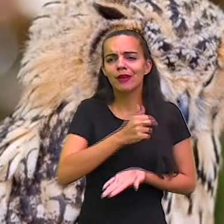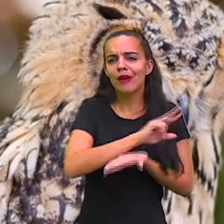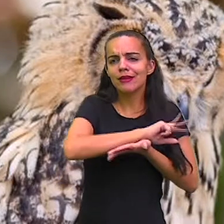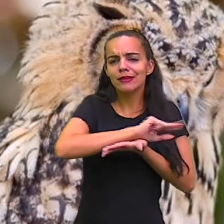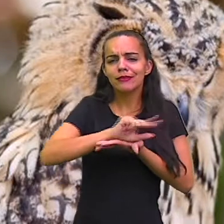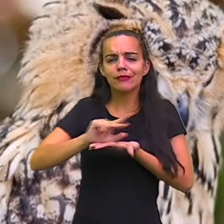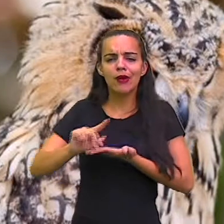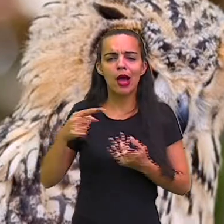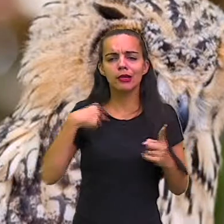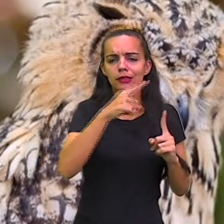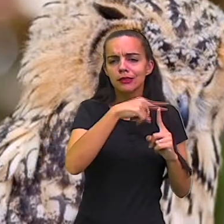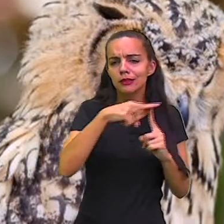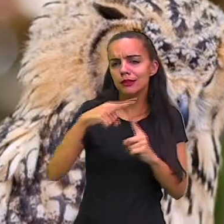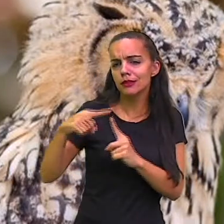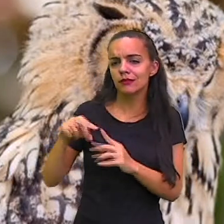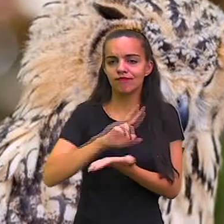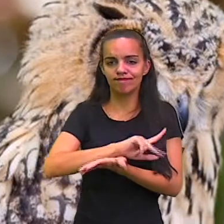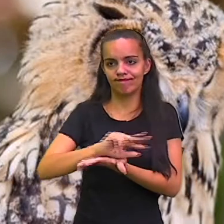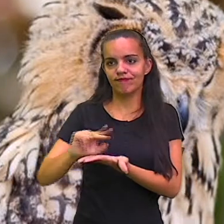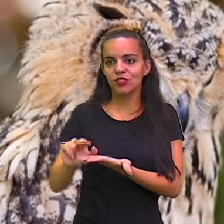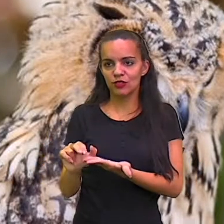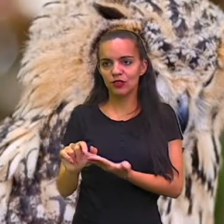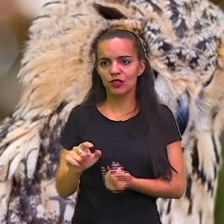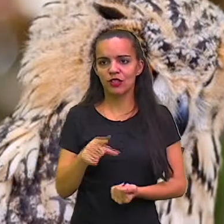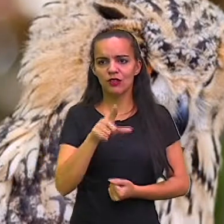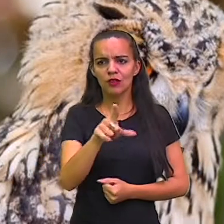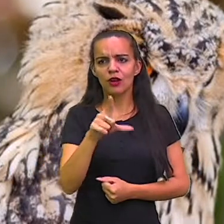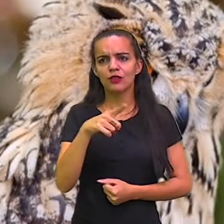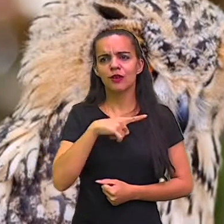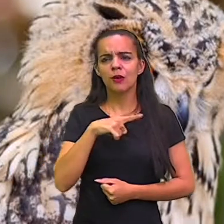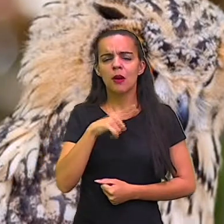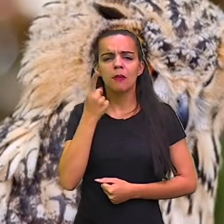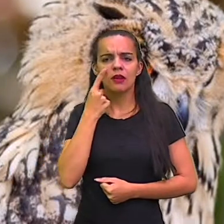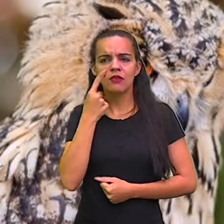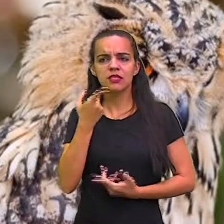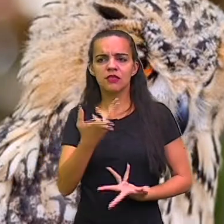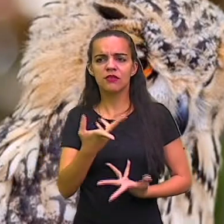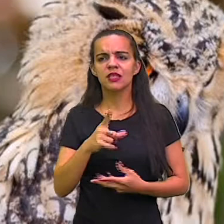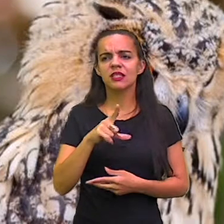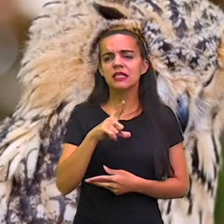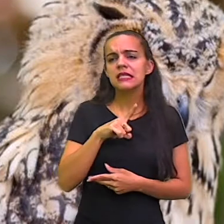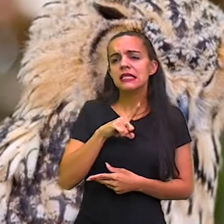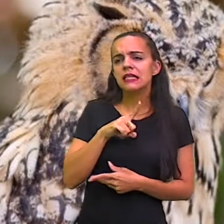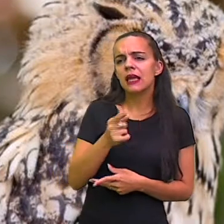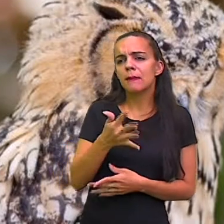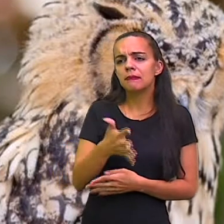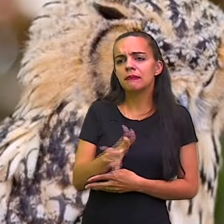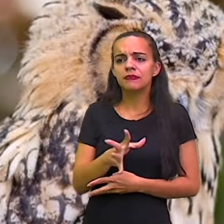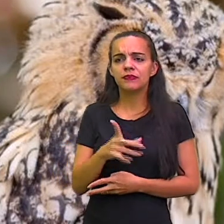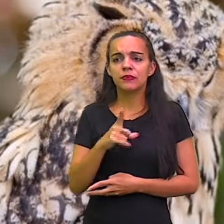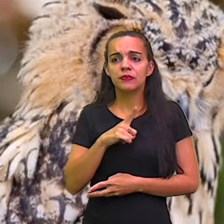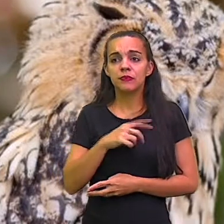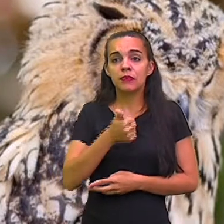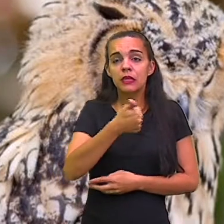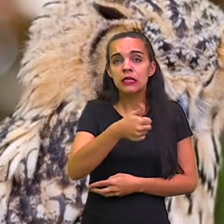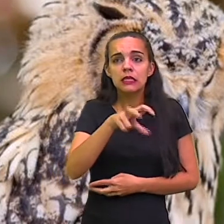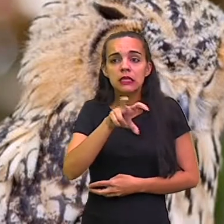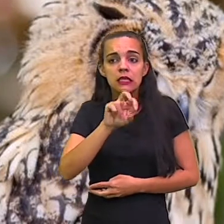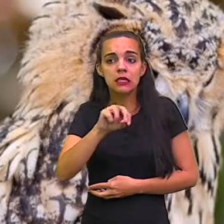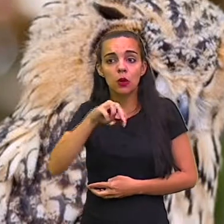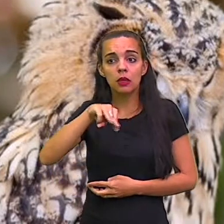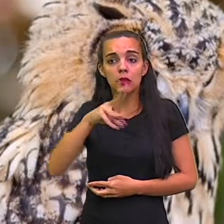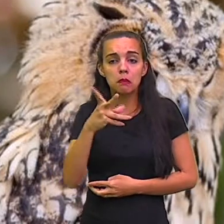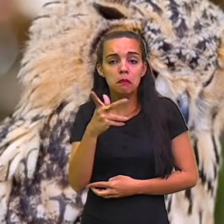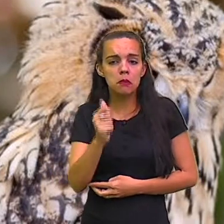várias espécies de Fora o Primeiro Registro fóssil aconteceu por volta de 150